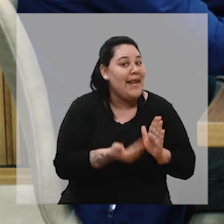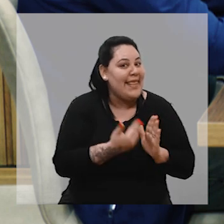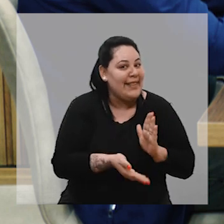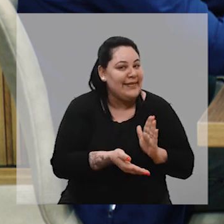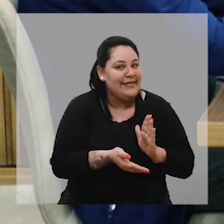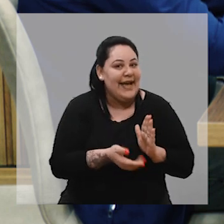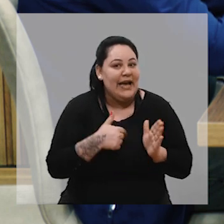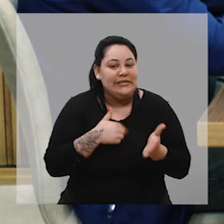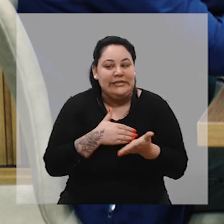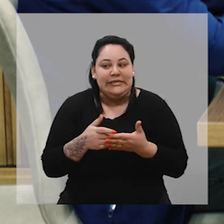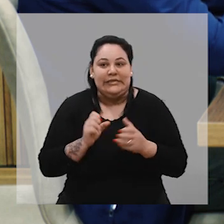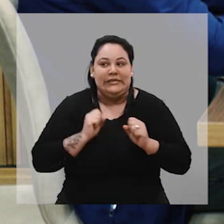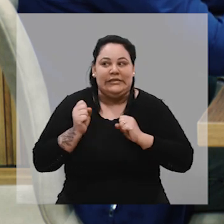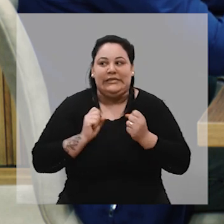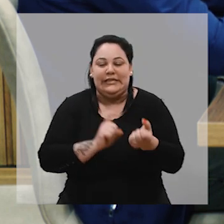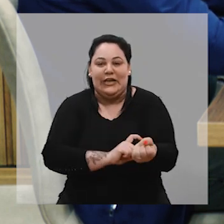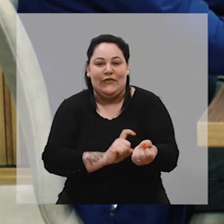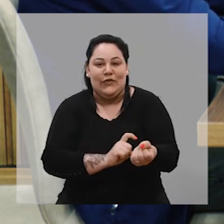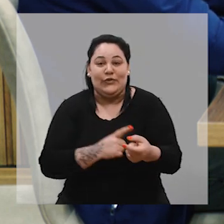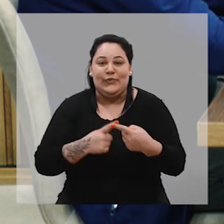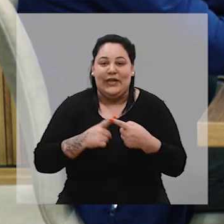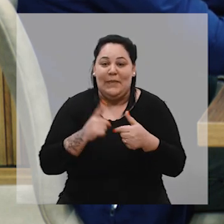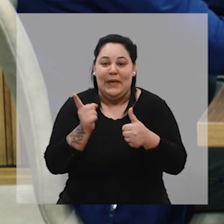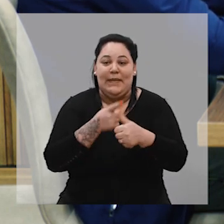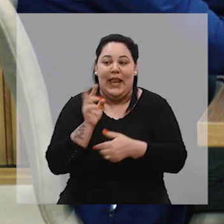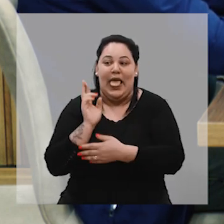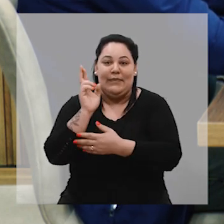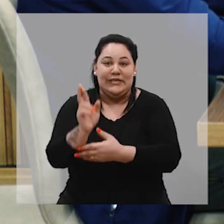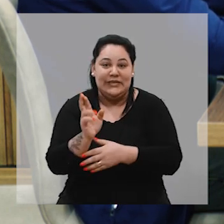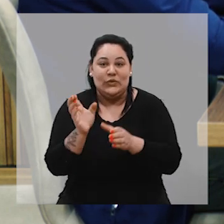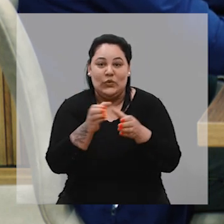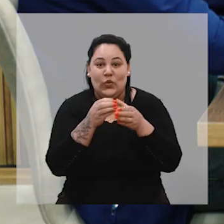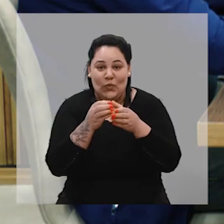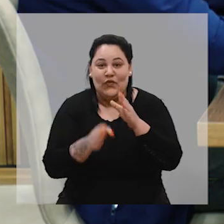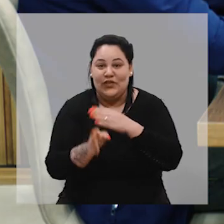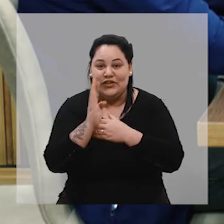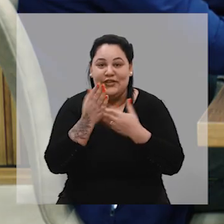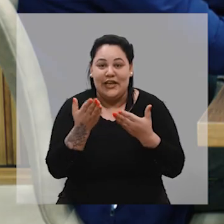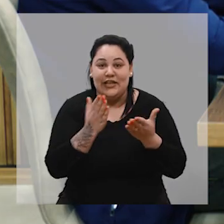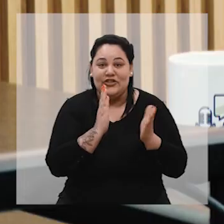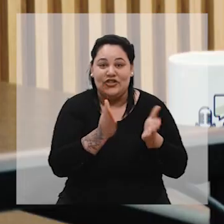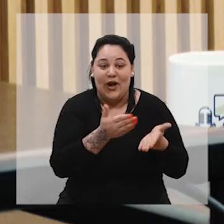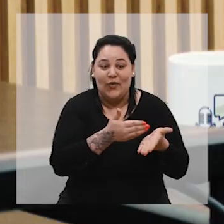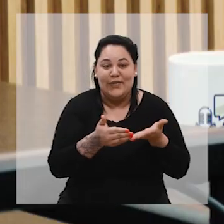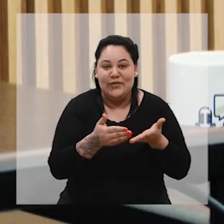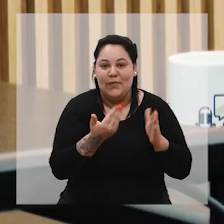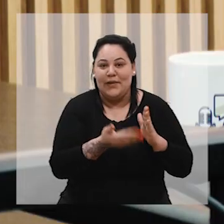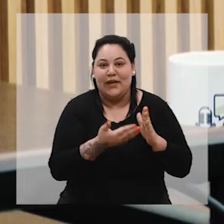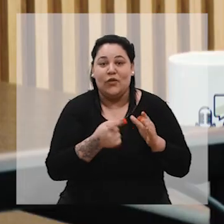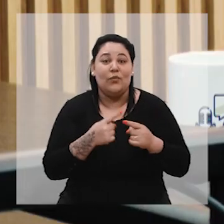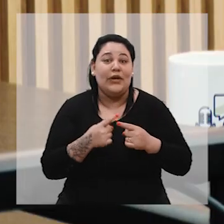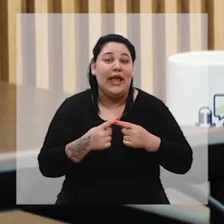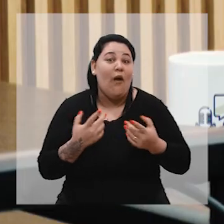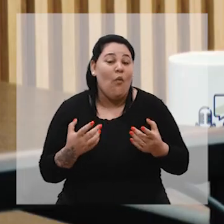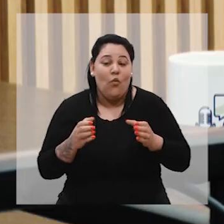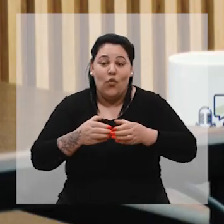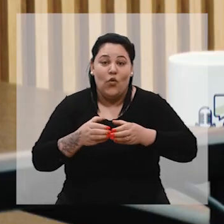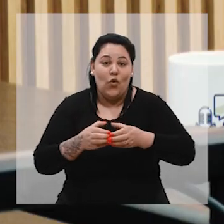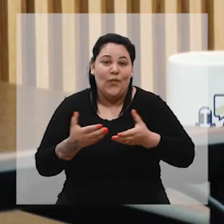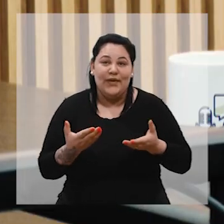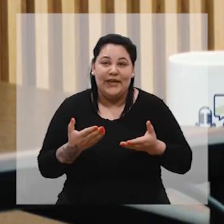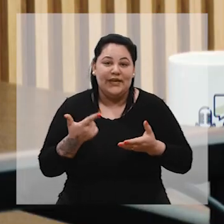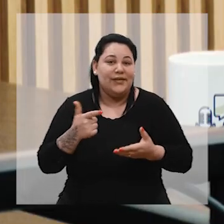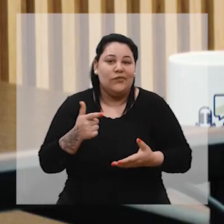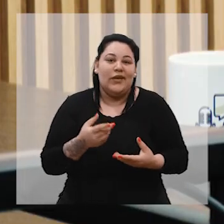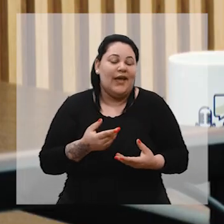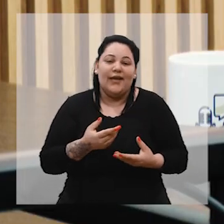jogo. E aí bate o nervosismo, primeira representação da seleção, já tá perdendo. Uma equipe que